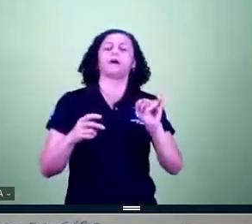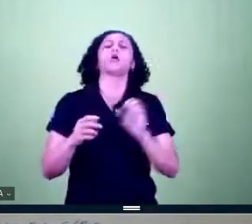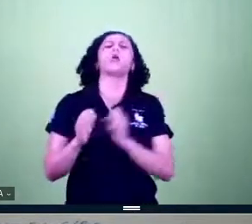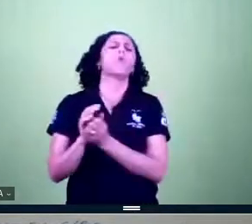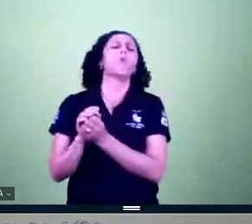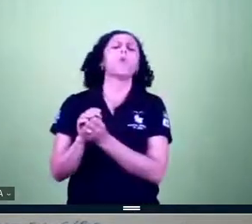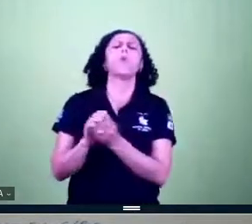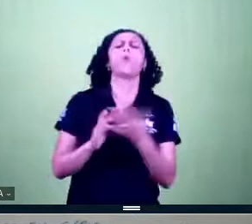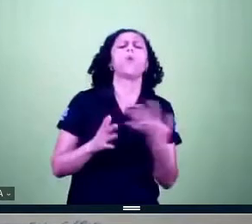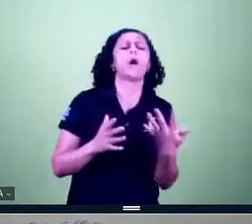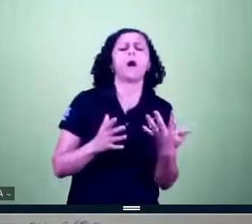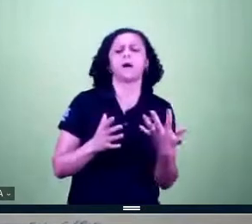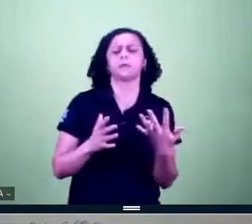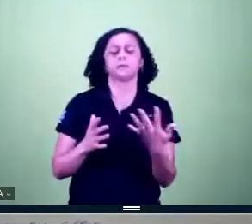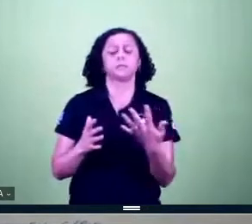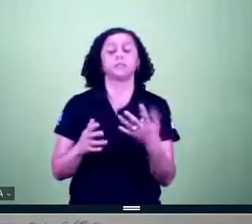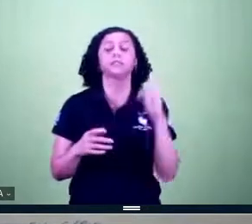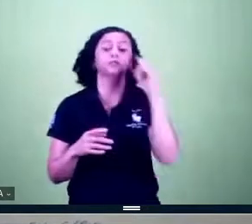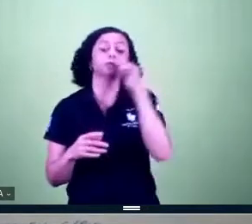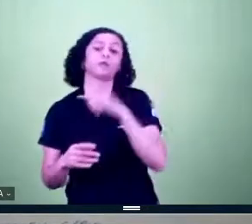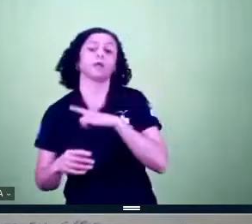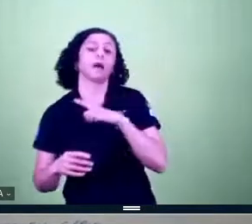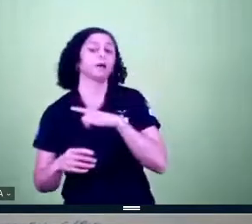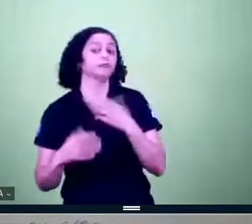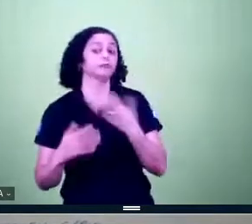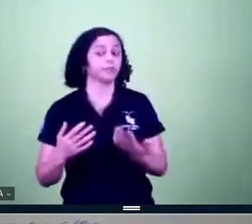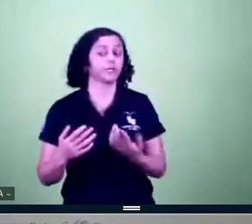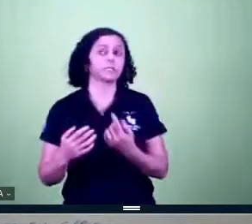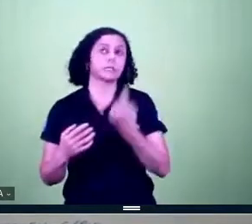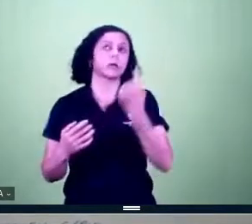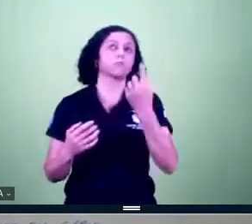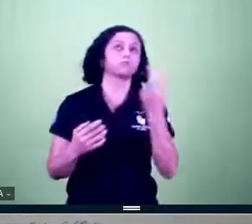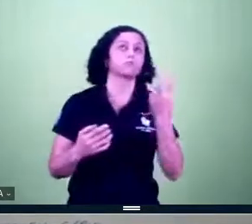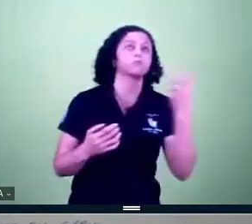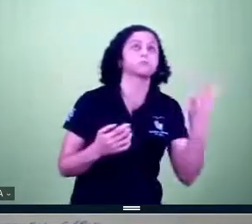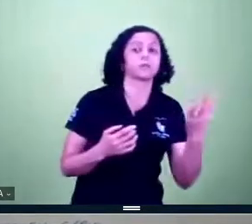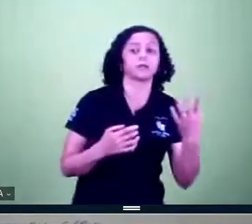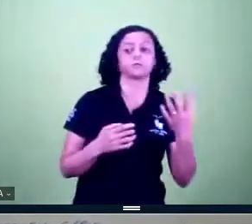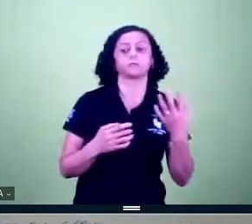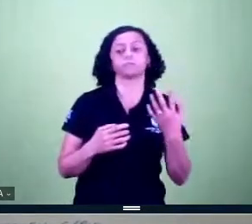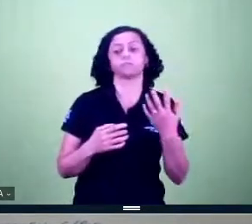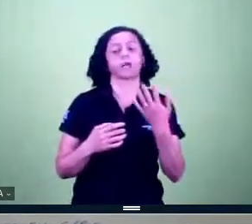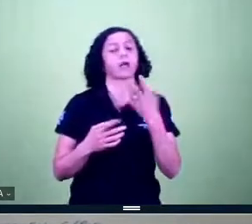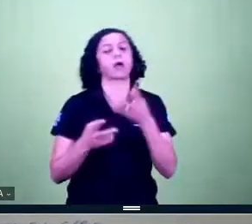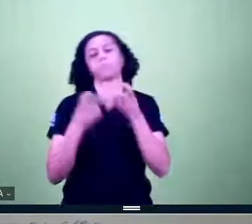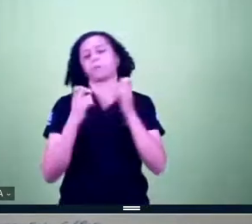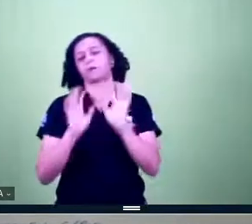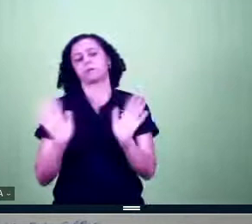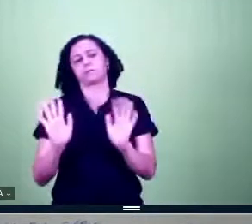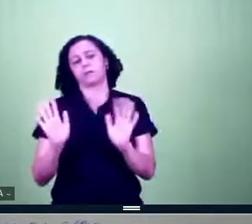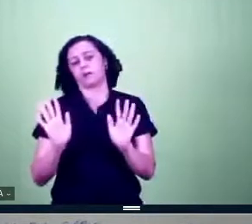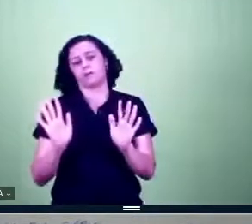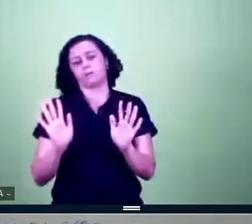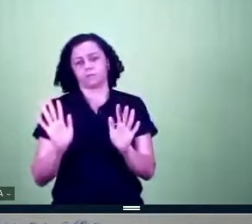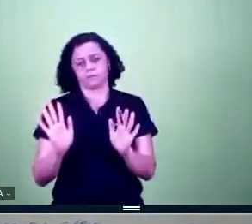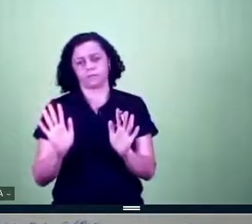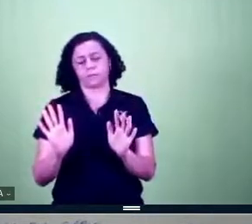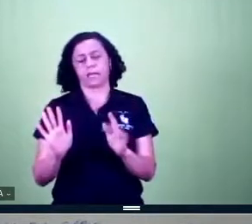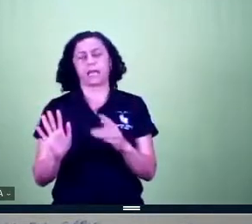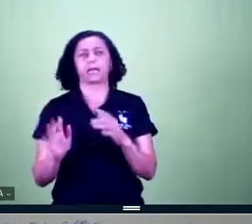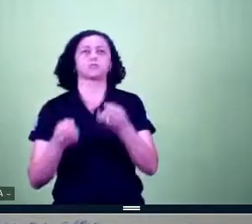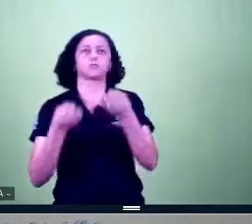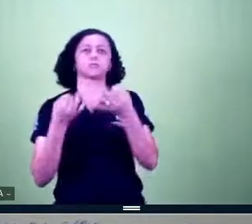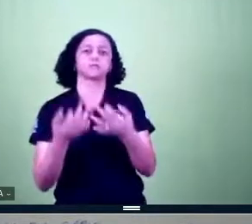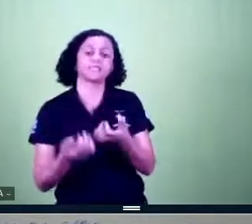de dificuldade que eu tenho. Agora, se esse tanto de dificuldade é 1, 2 ou 3, né, ela consegue perceber que eu tenho 60 ohms no